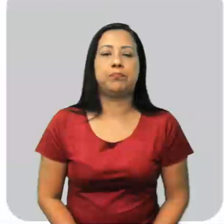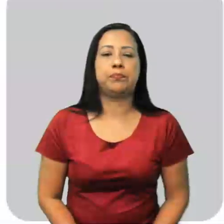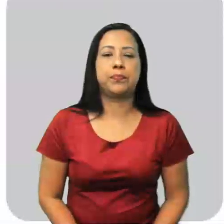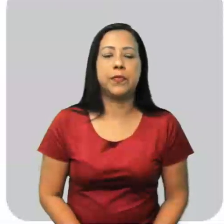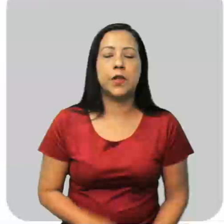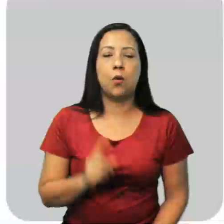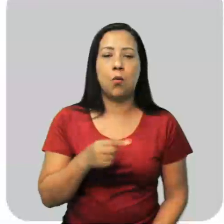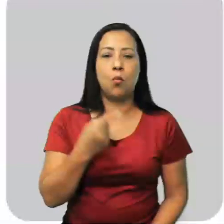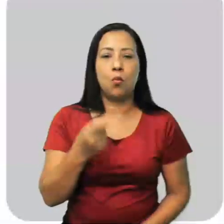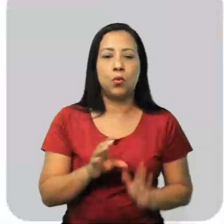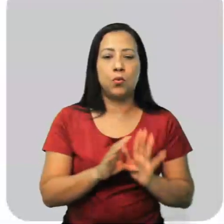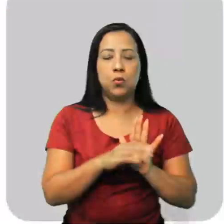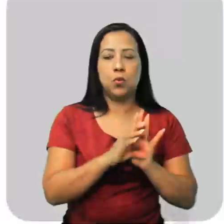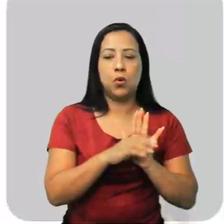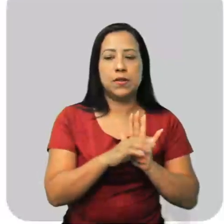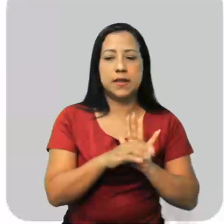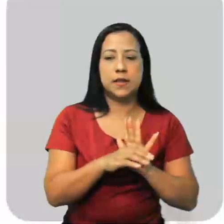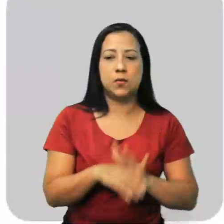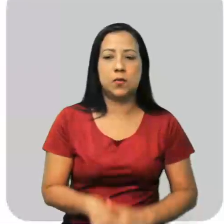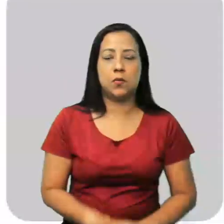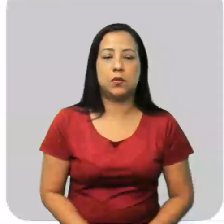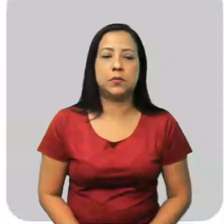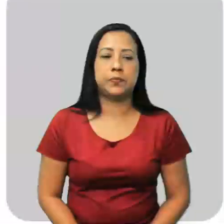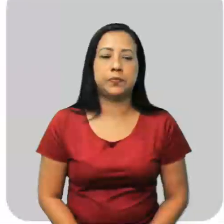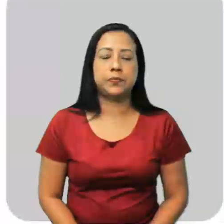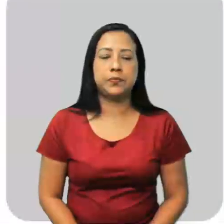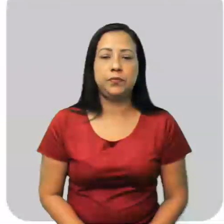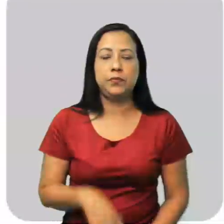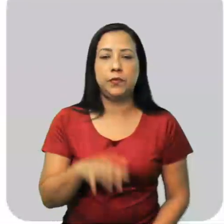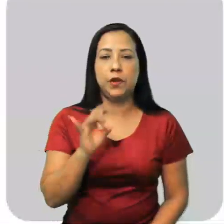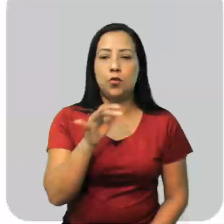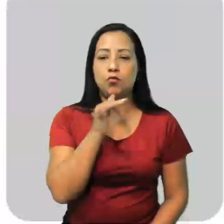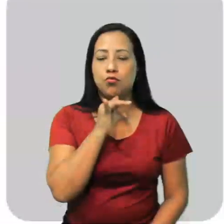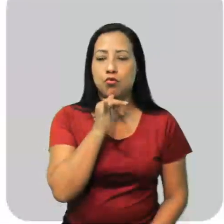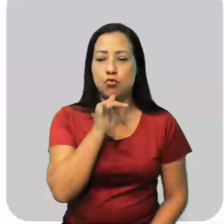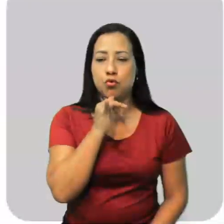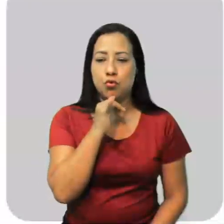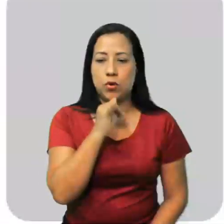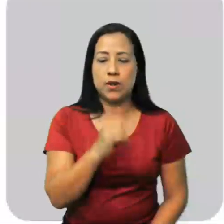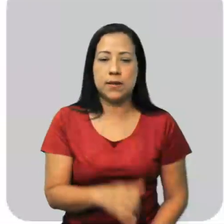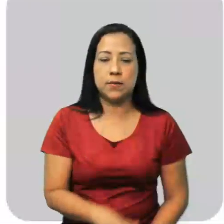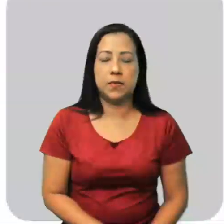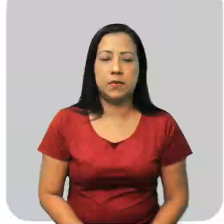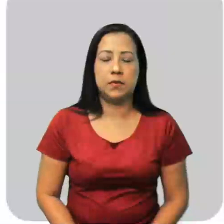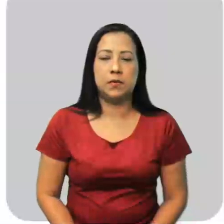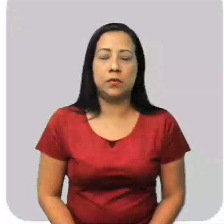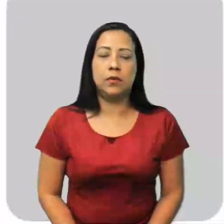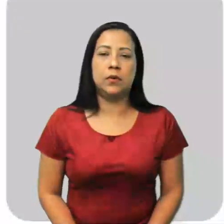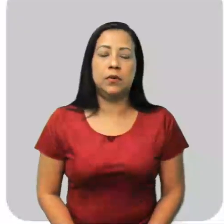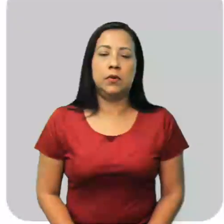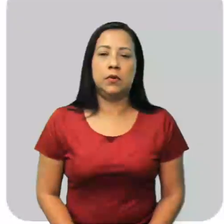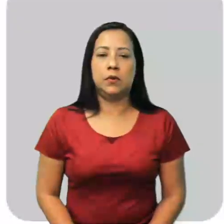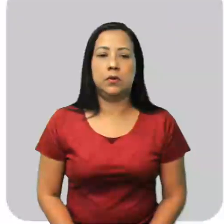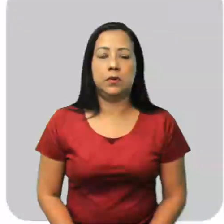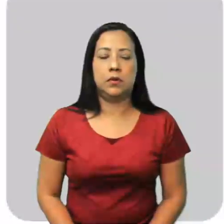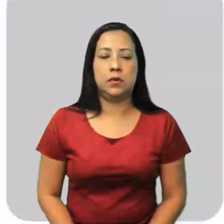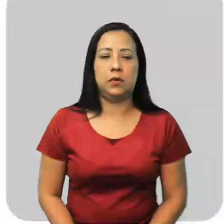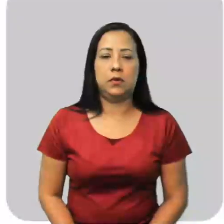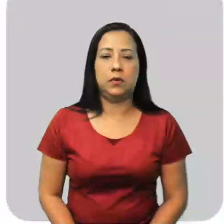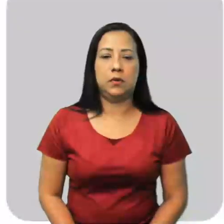Outro conceitozinho aí, ó. Aí apenas é o exemplo, tá? Ok?